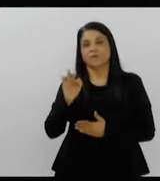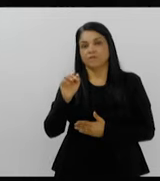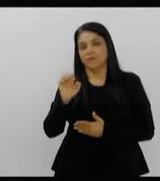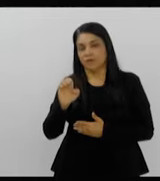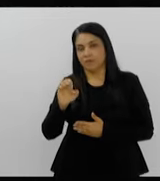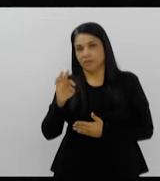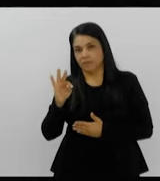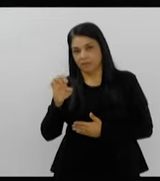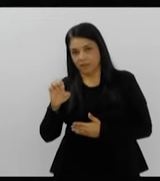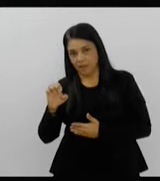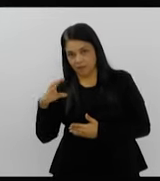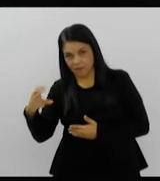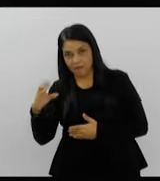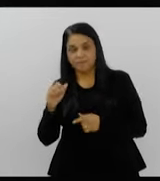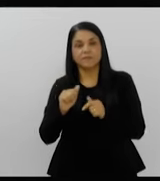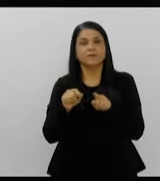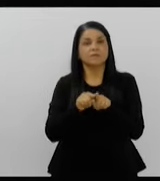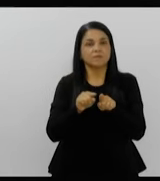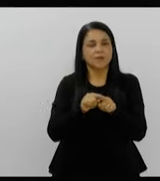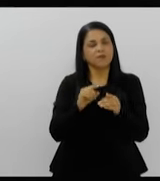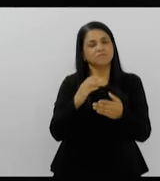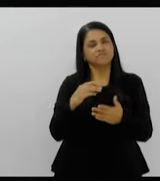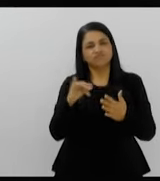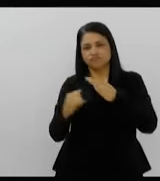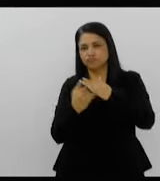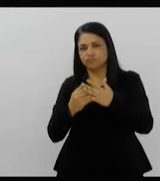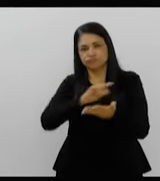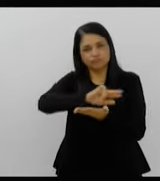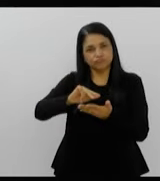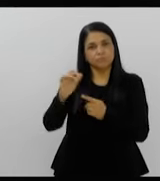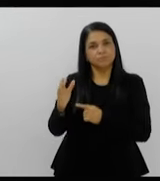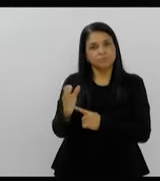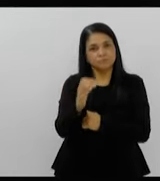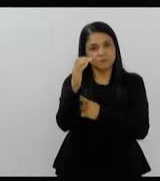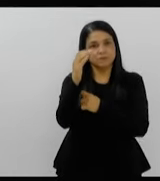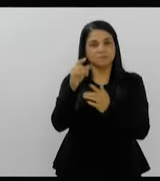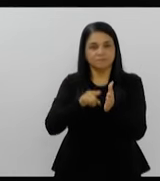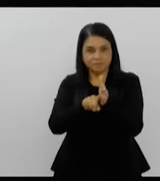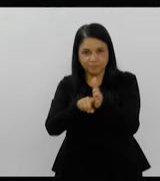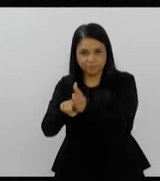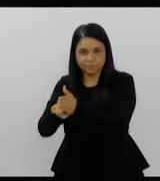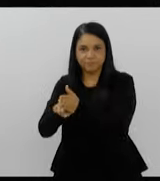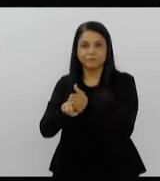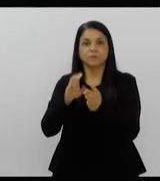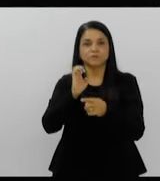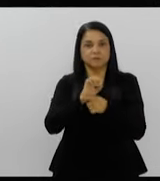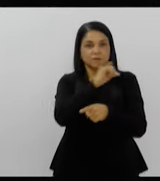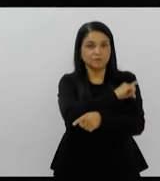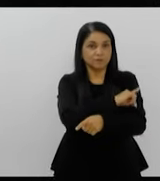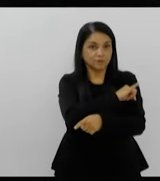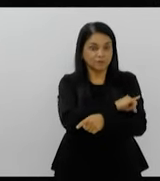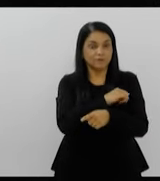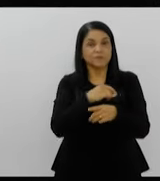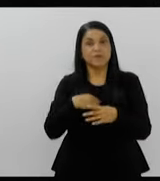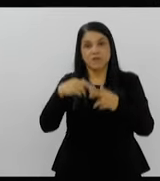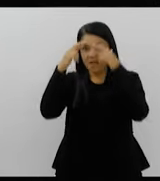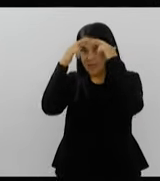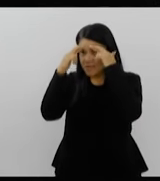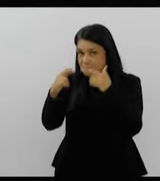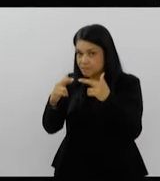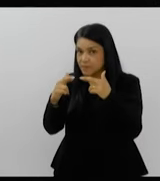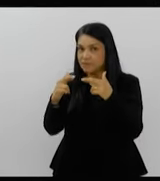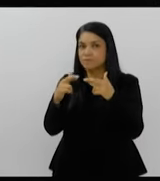diversas instituições de ensino, pesquisa e extensão aqui do Estado do Rio de Janeiro. Foi por respeito